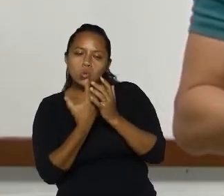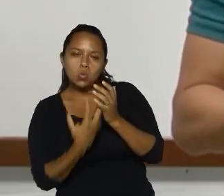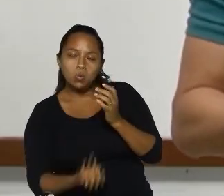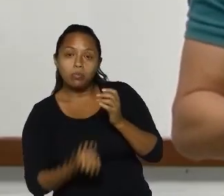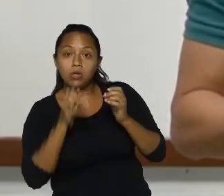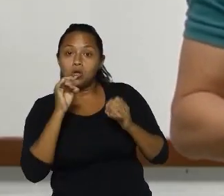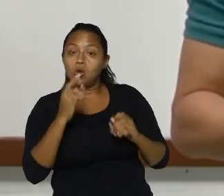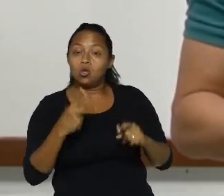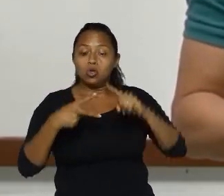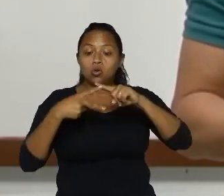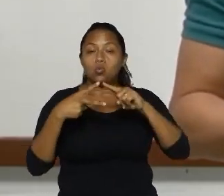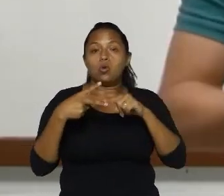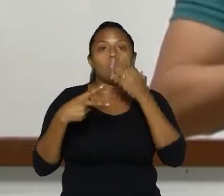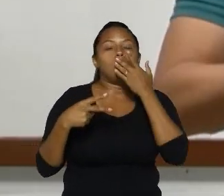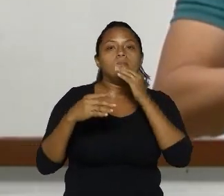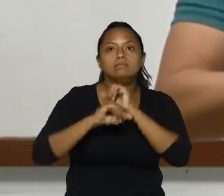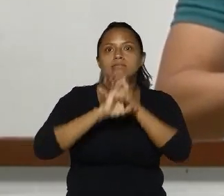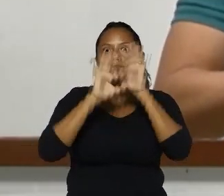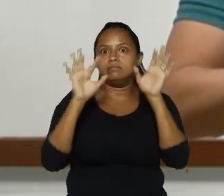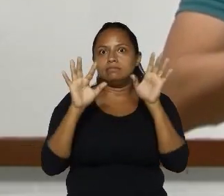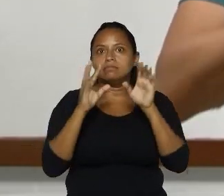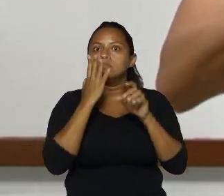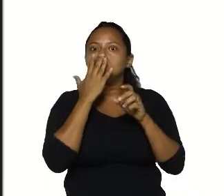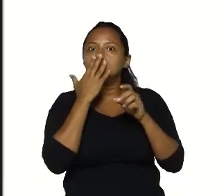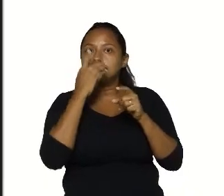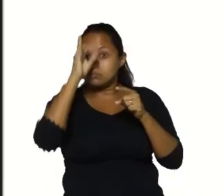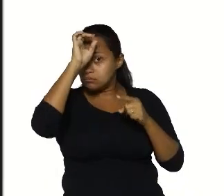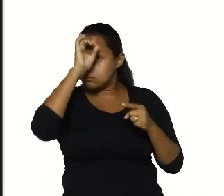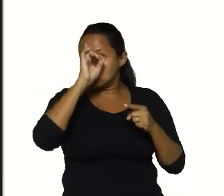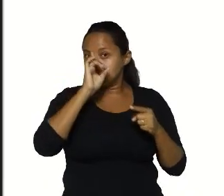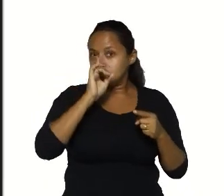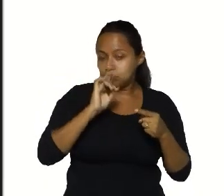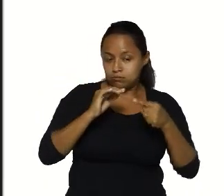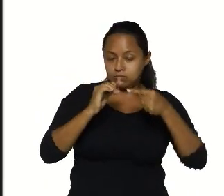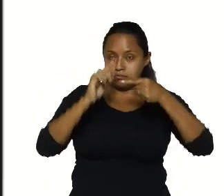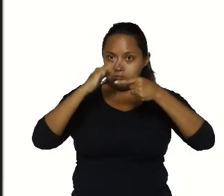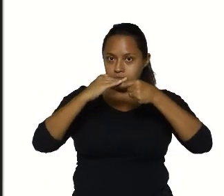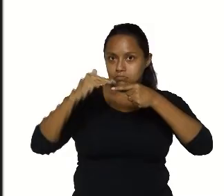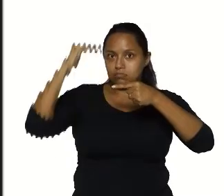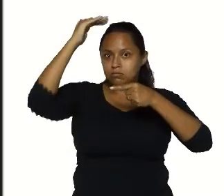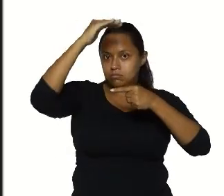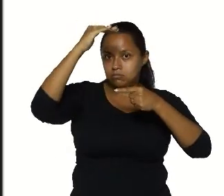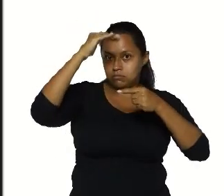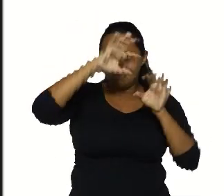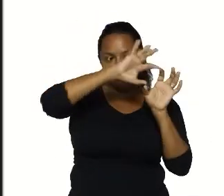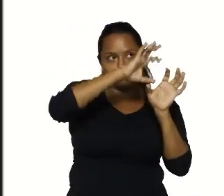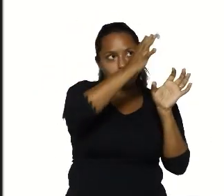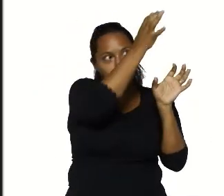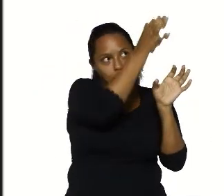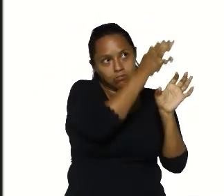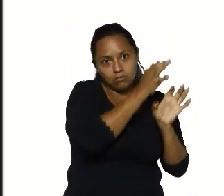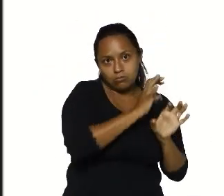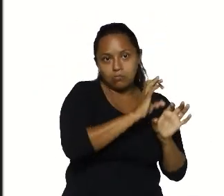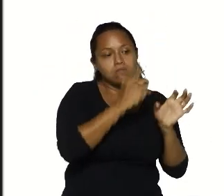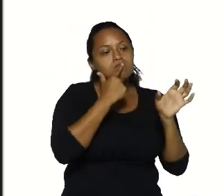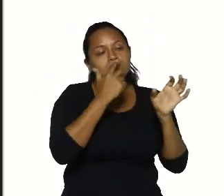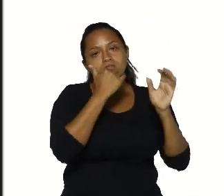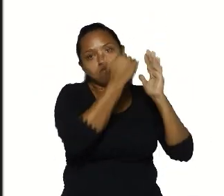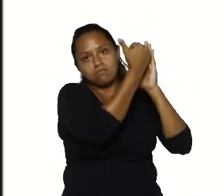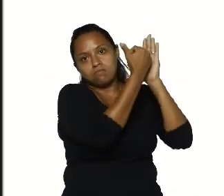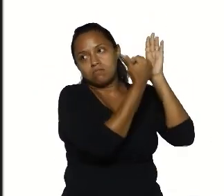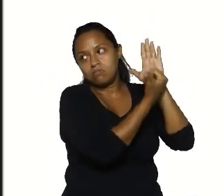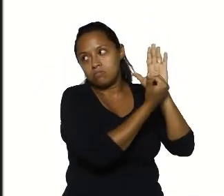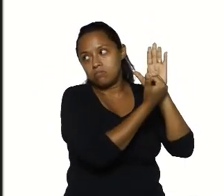bem visíveis nesse tubo de ensaio. A cor amarelada, na parte superior, que representa o plasma, e a cor